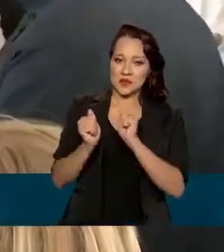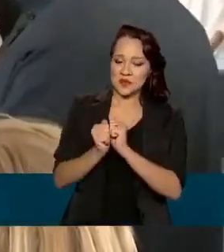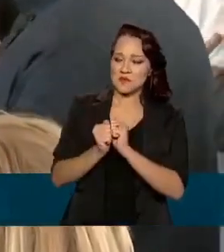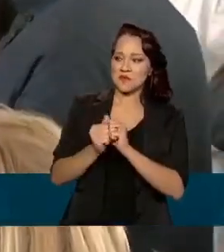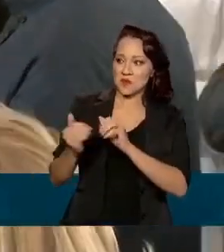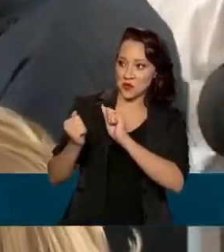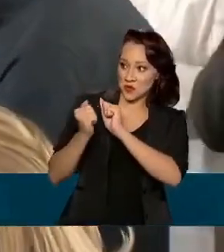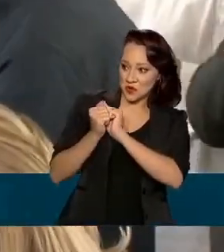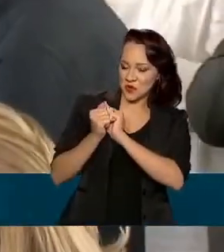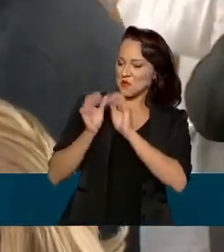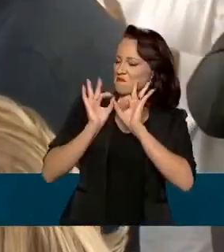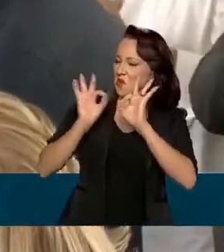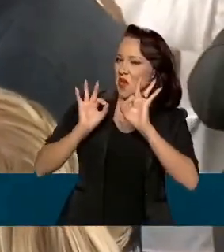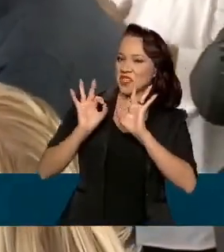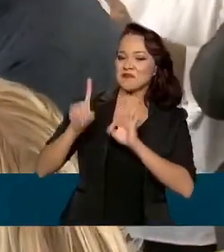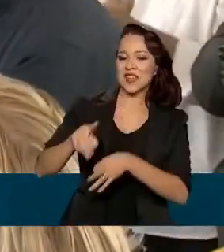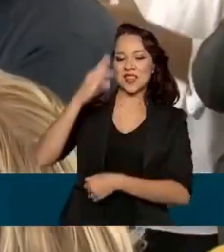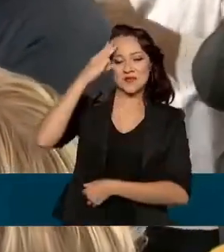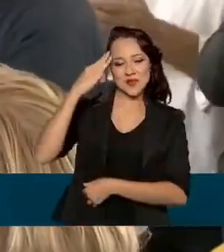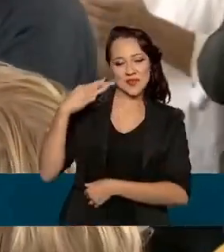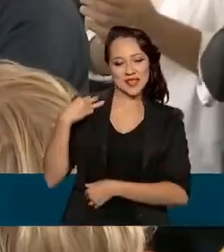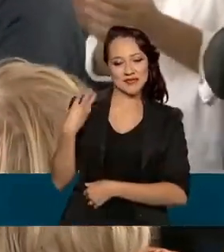primeira-dama.